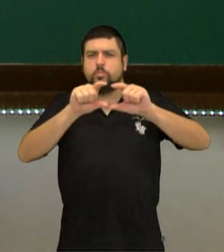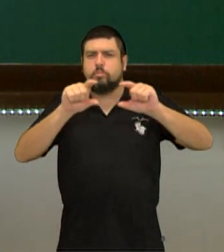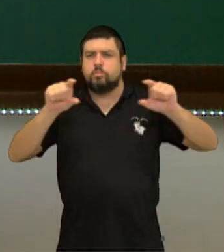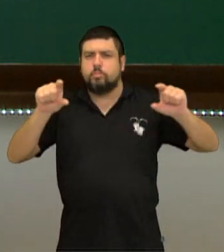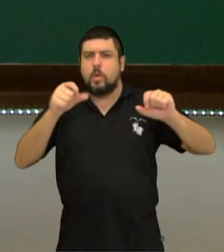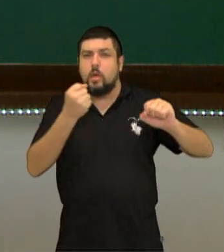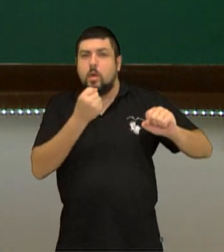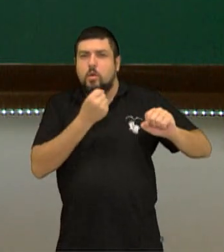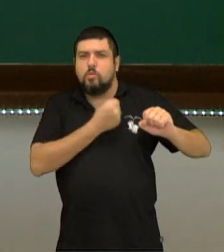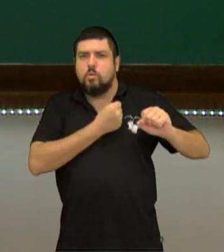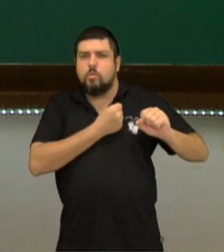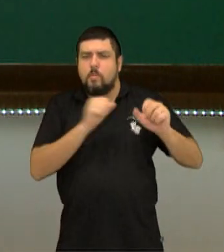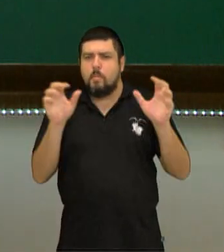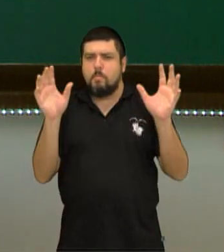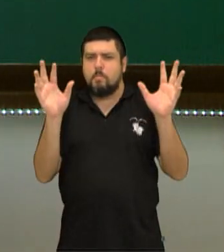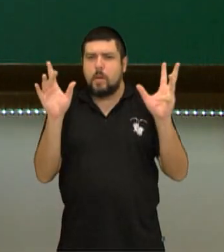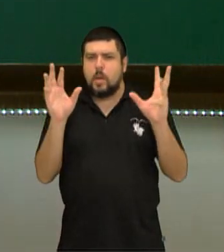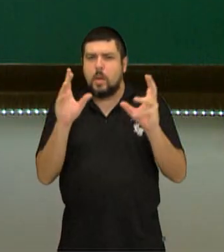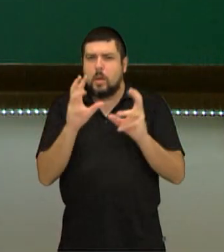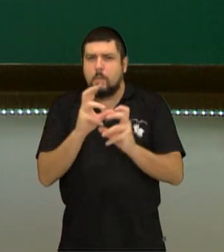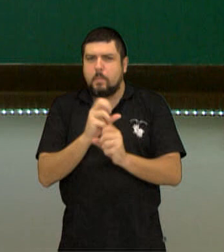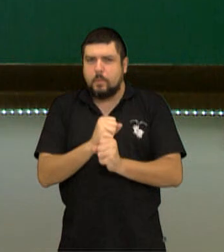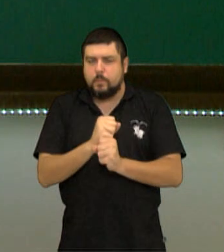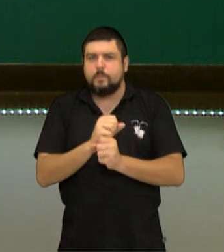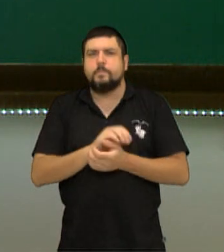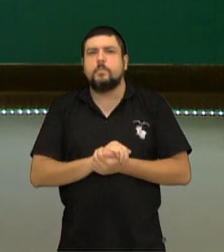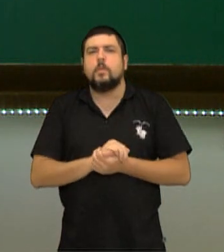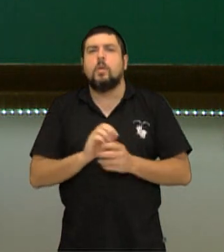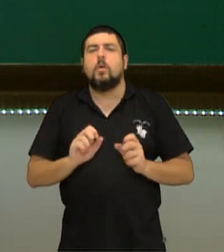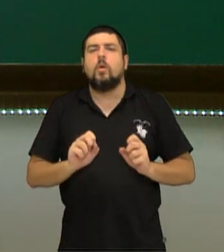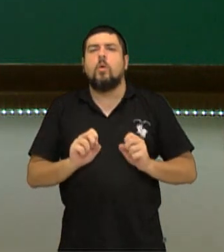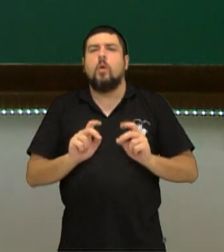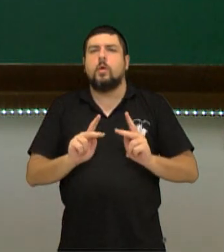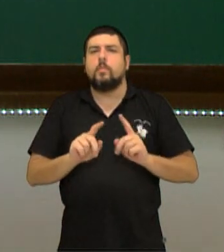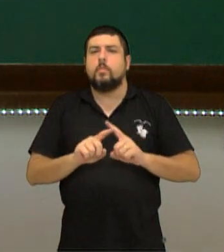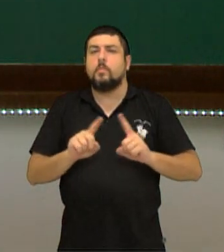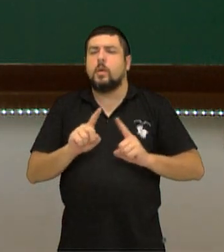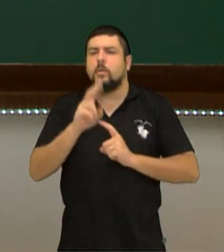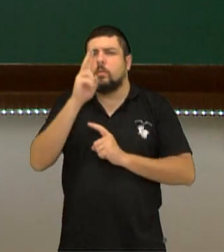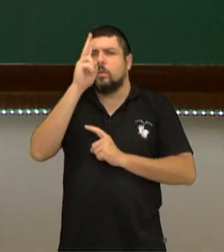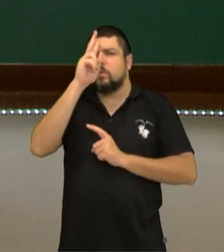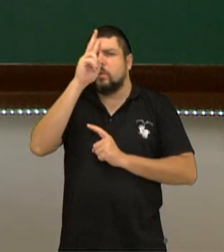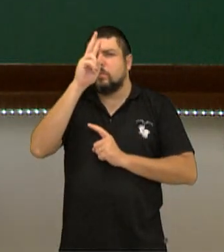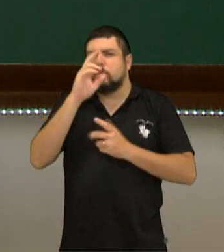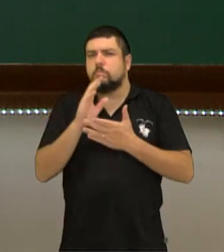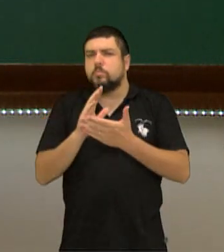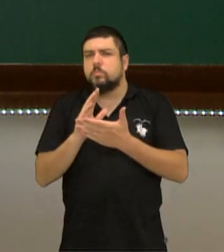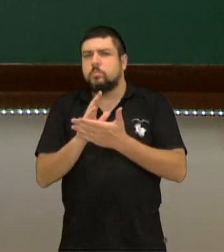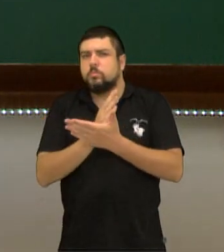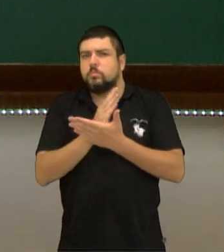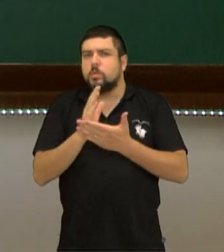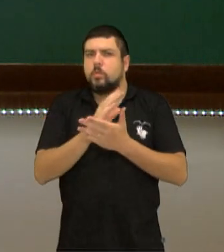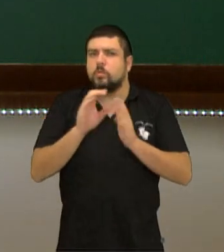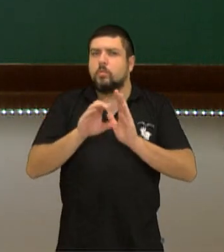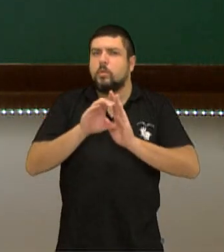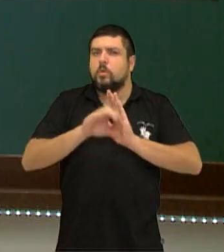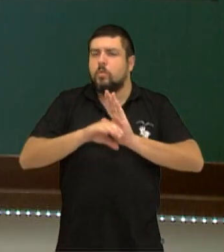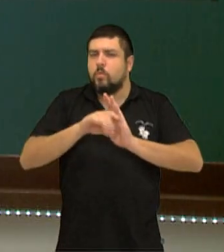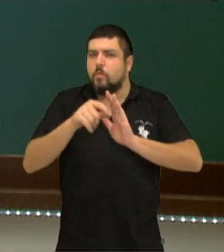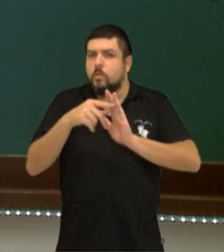de falarmos sobre esse assunto, é importante revermos alguns conceitos referente